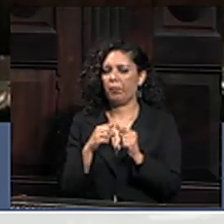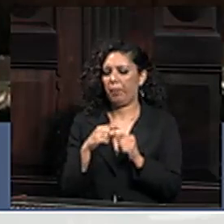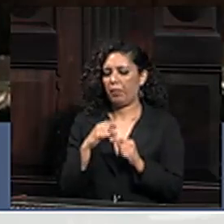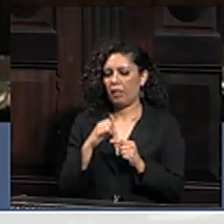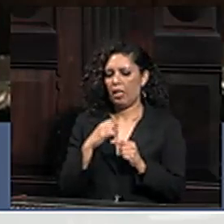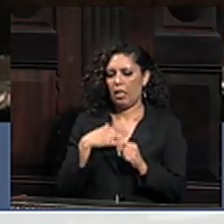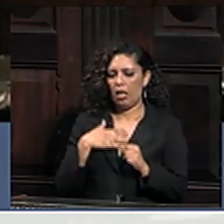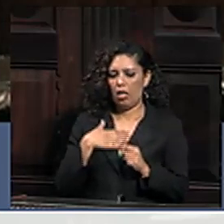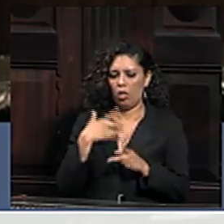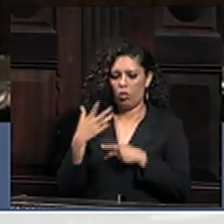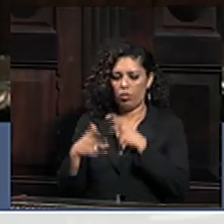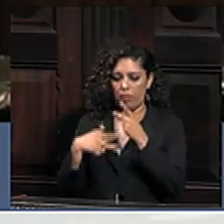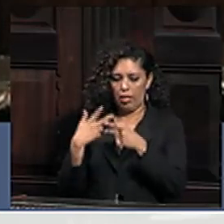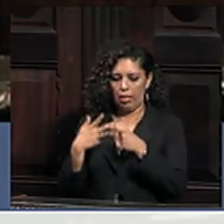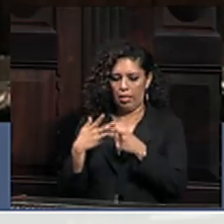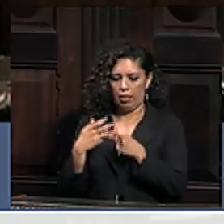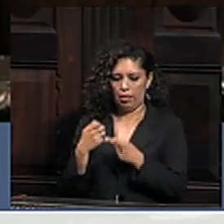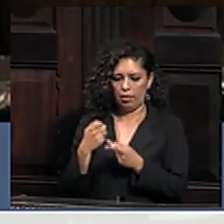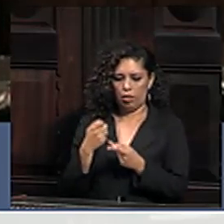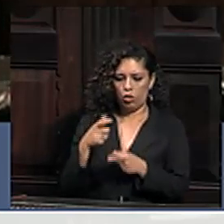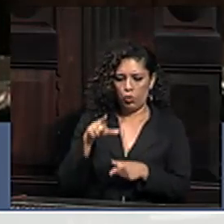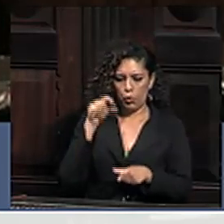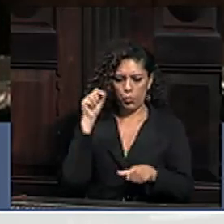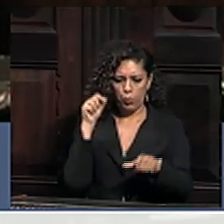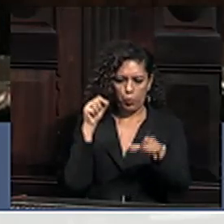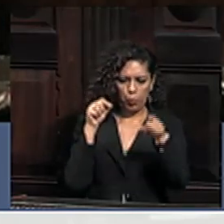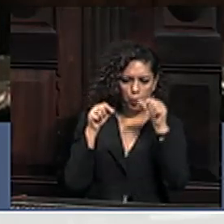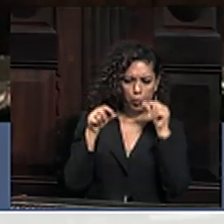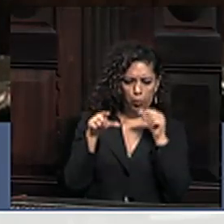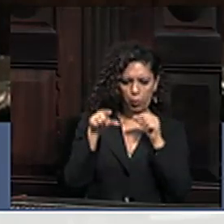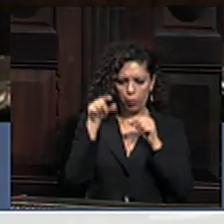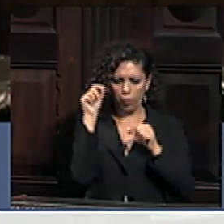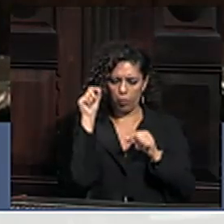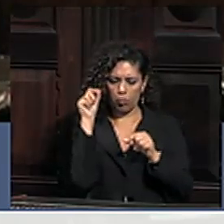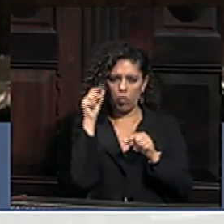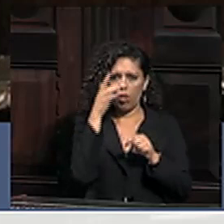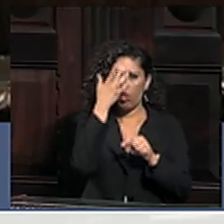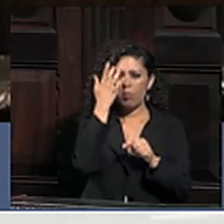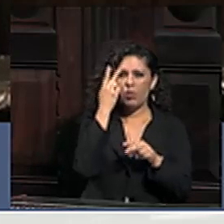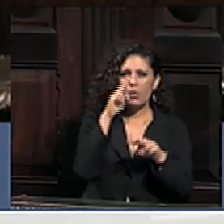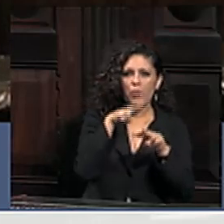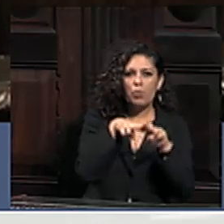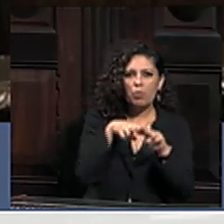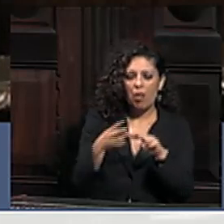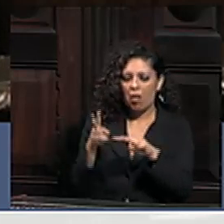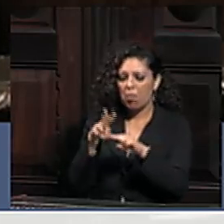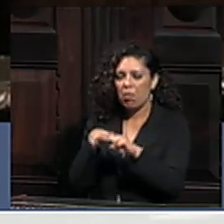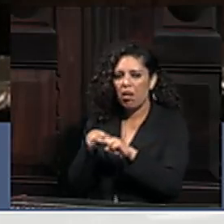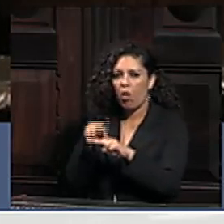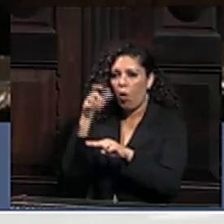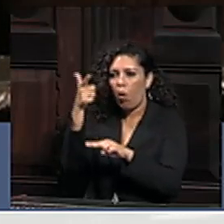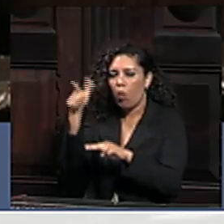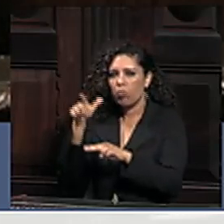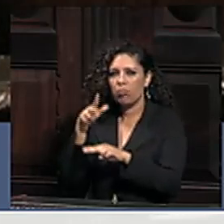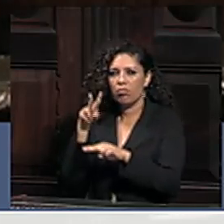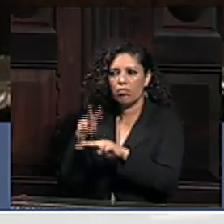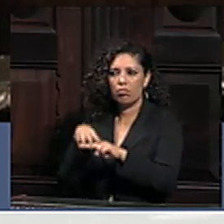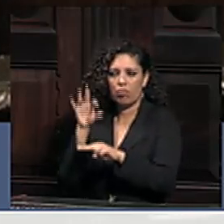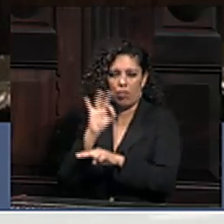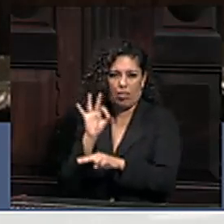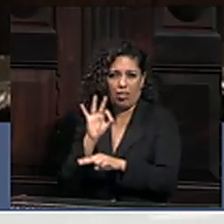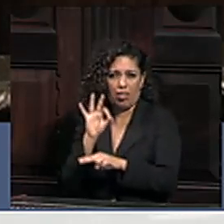supostos descumprimentos a decisões judiciais, não pode ser feito ao arrepio da lei e ao arrepio da